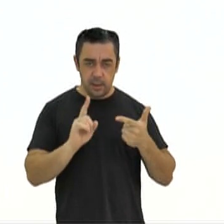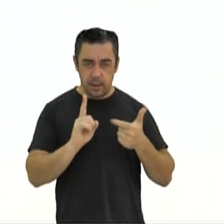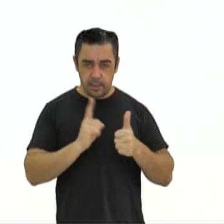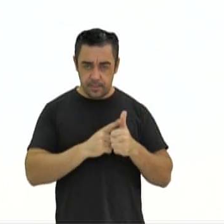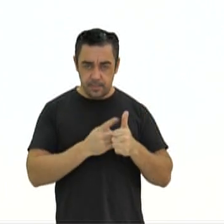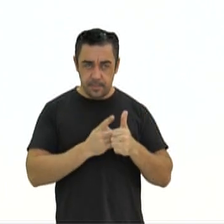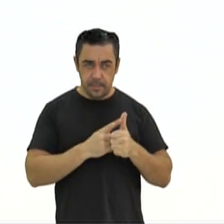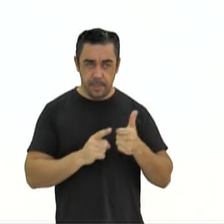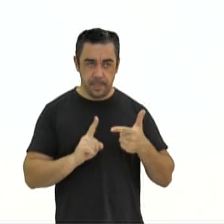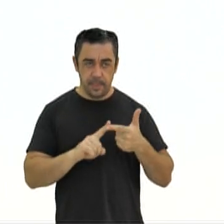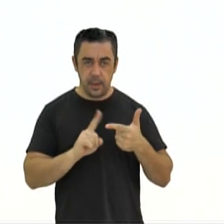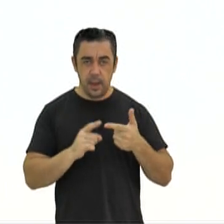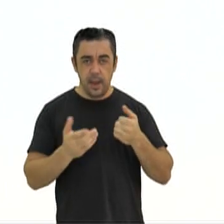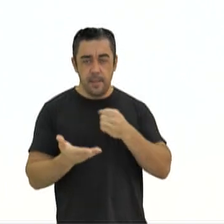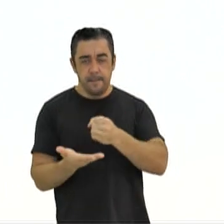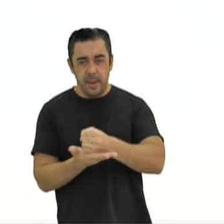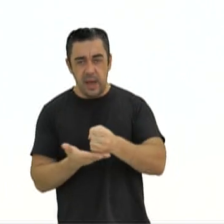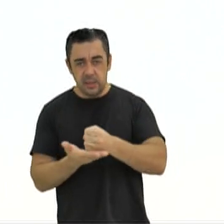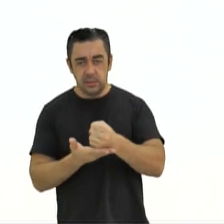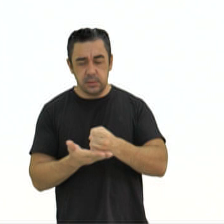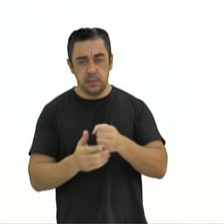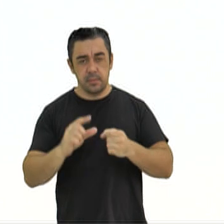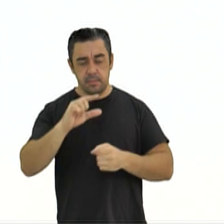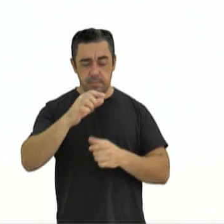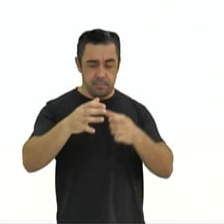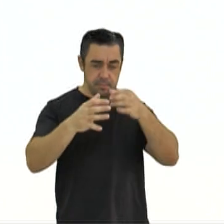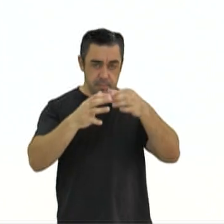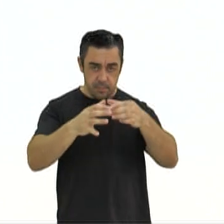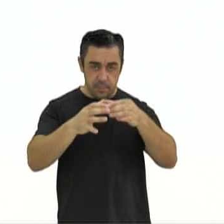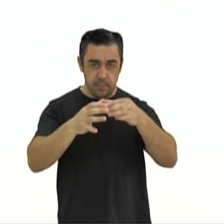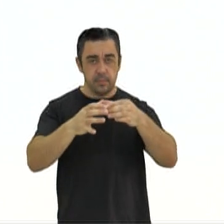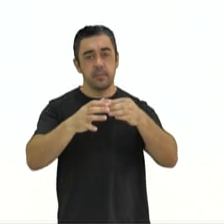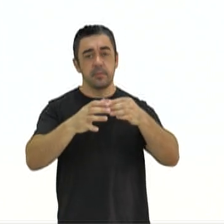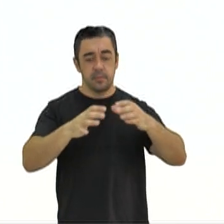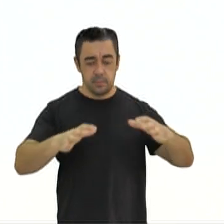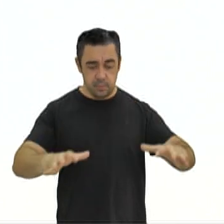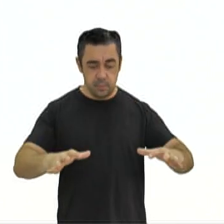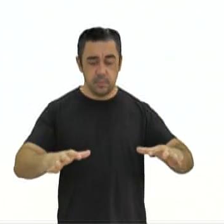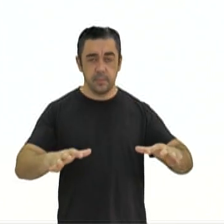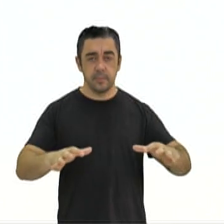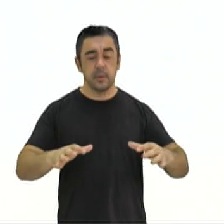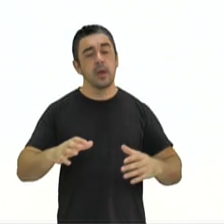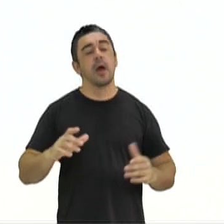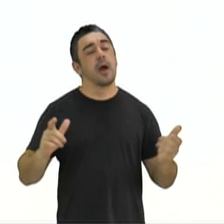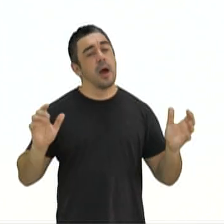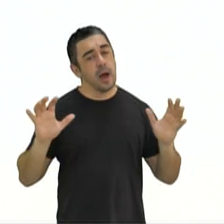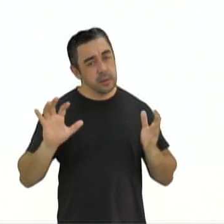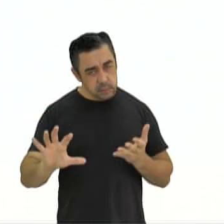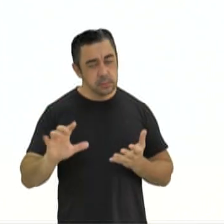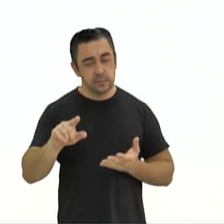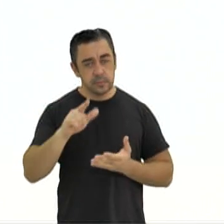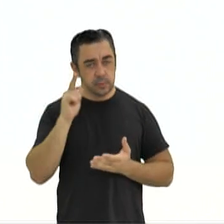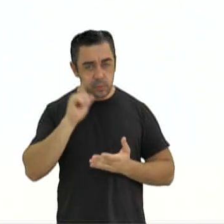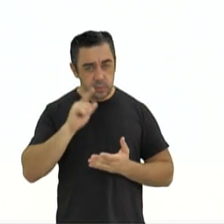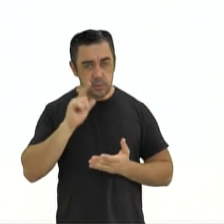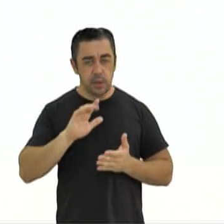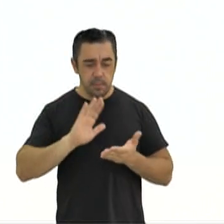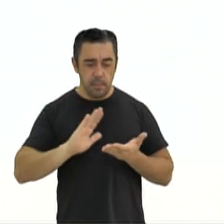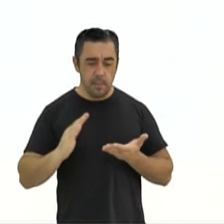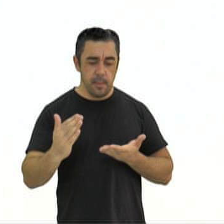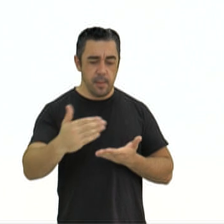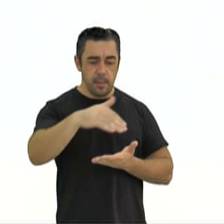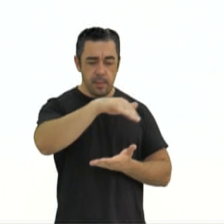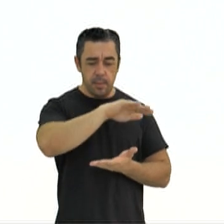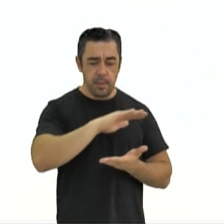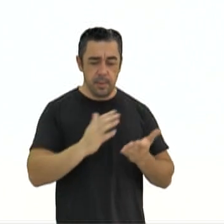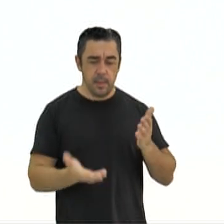da base menor e a área da base maior. Dessa forma, você conseguiria encapar a pirâmide inteira. Isso sim é a área, é quanto